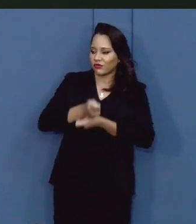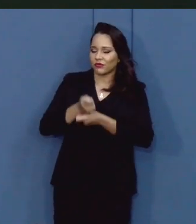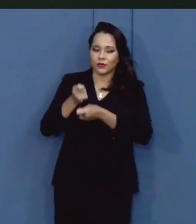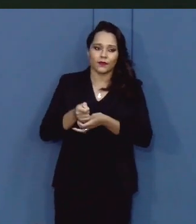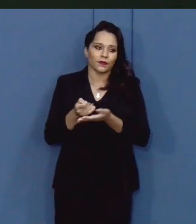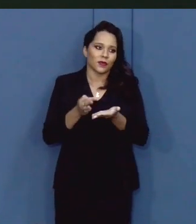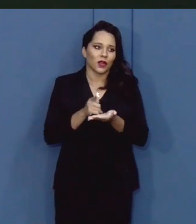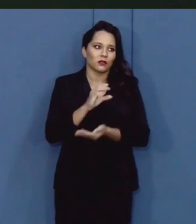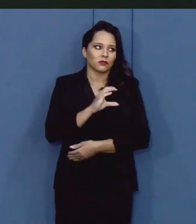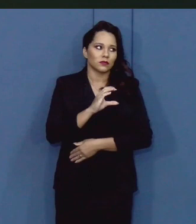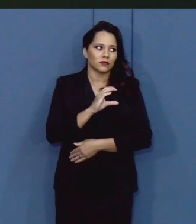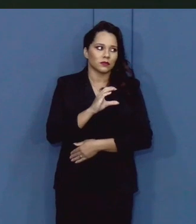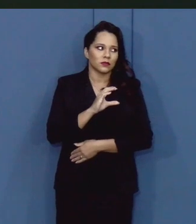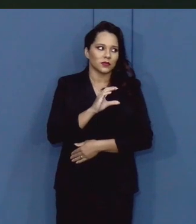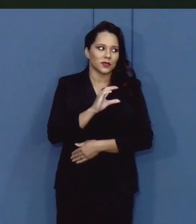CCPR e o